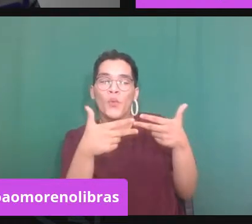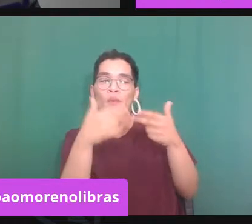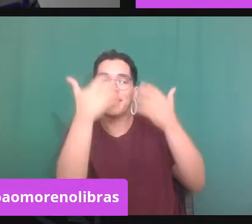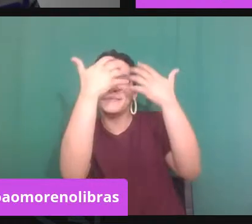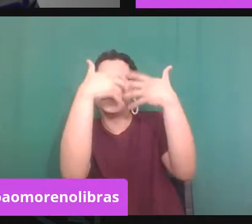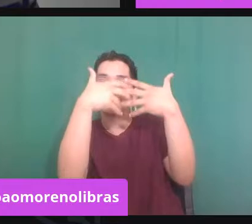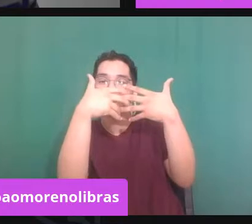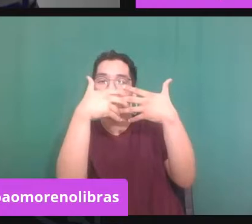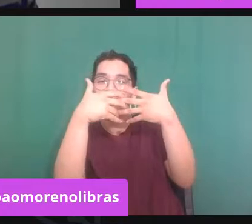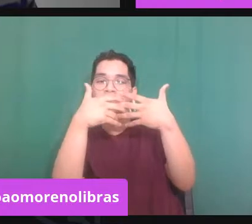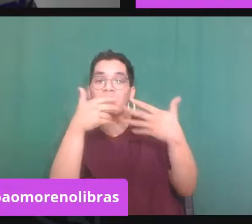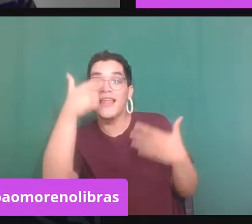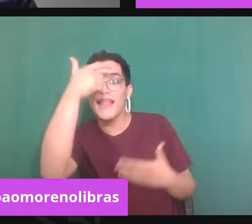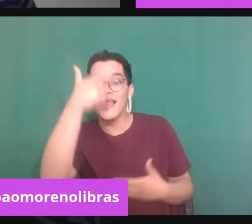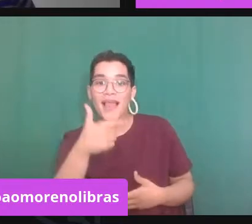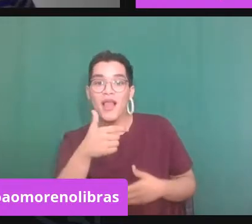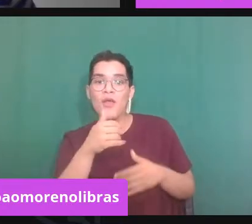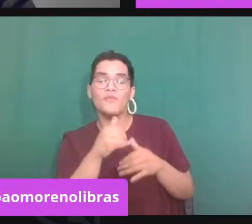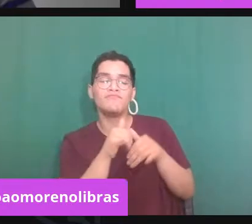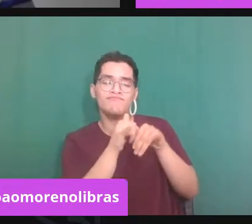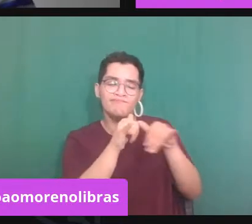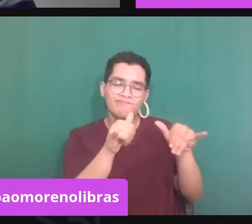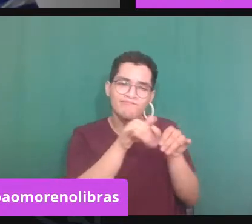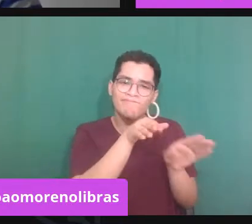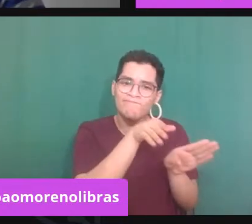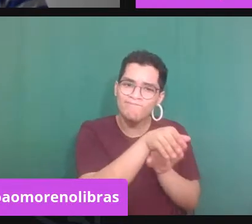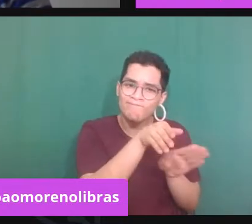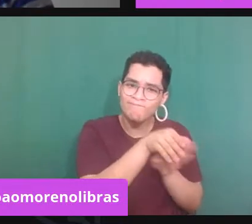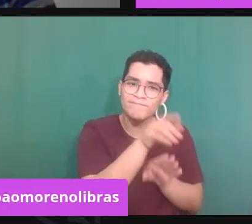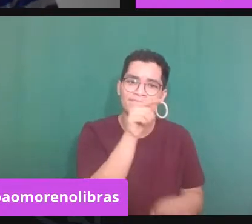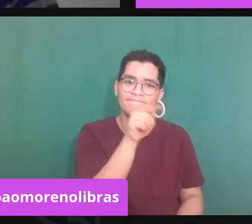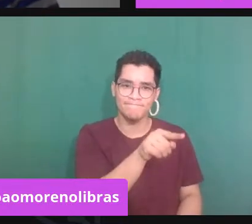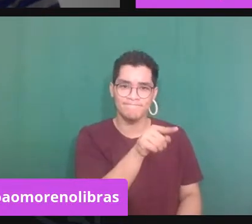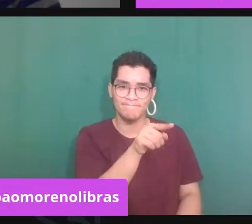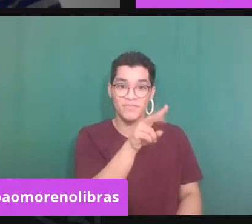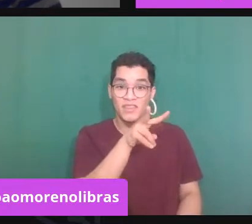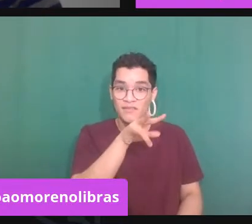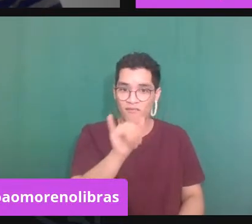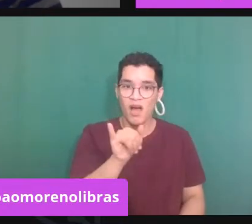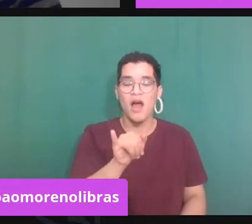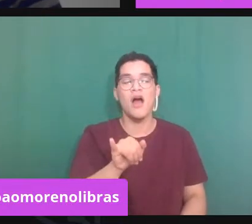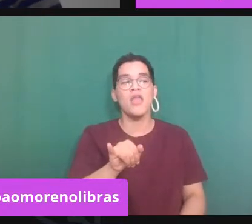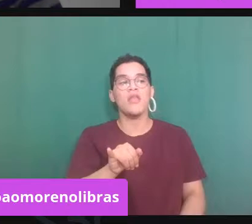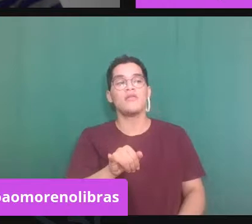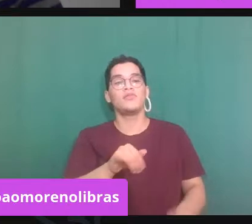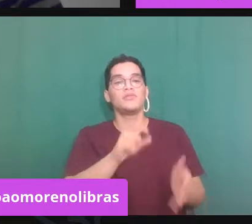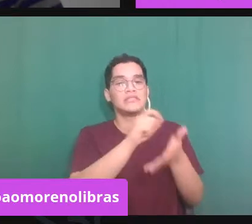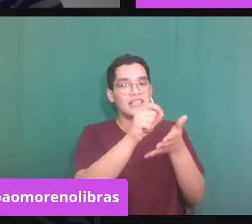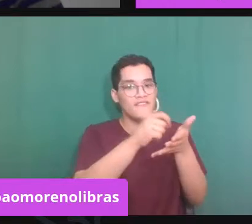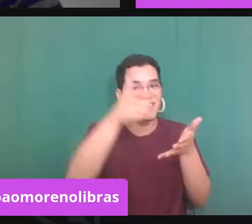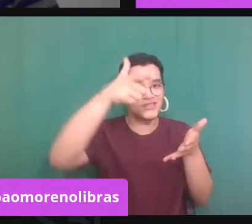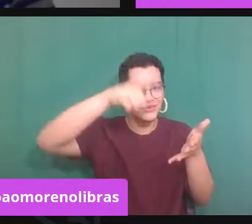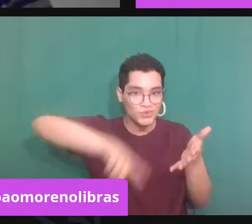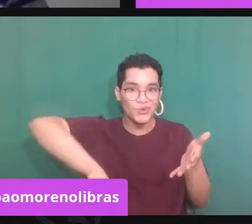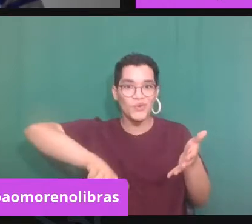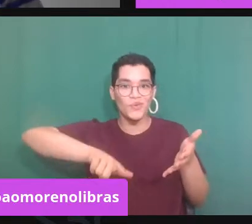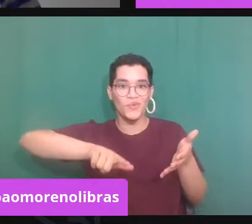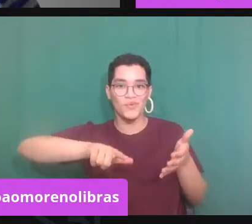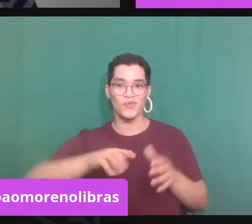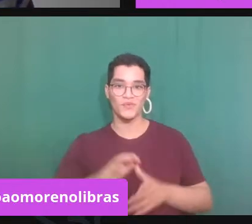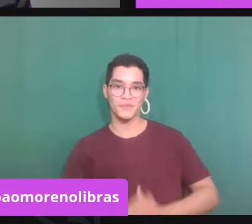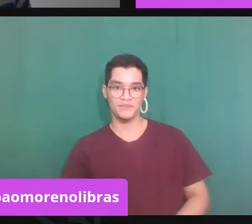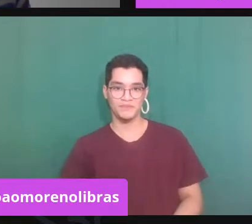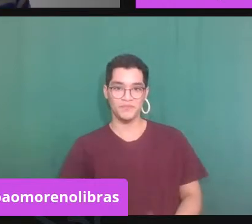reescrevendo. Tem uma grande estudiosa portuguesa, catedrática da Universidade do Porto, se chama Maria da